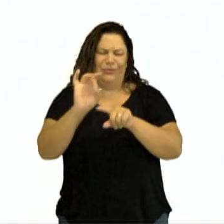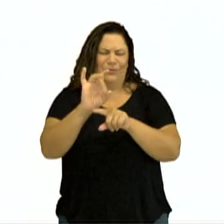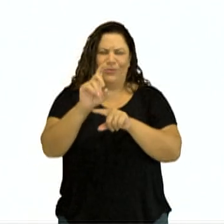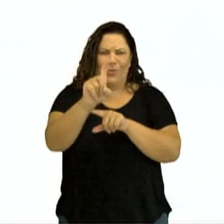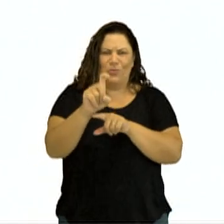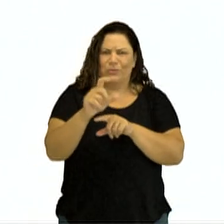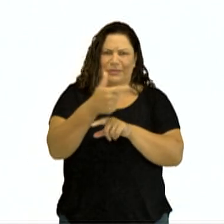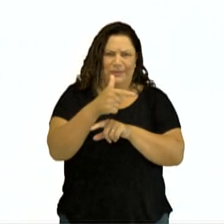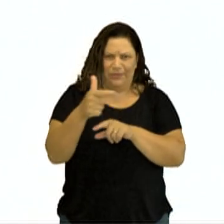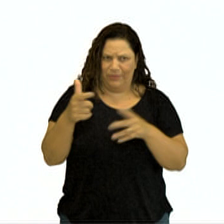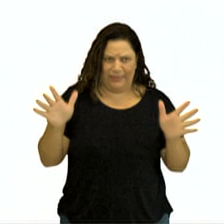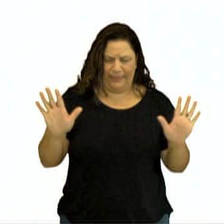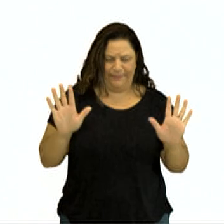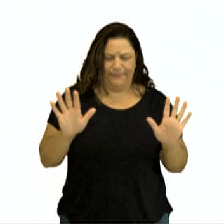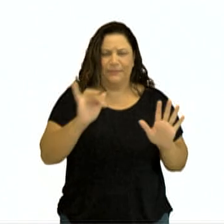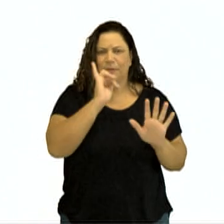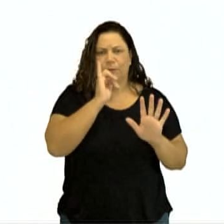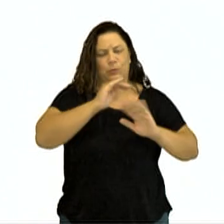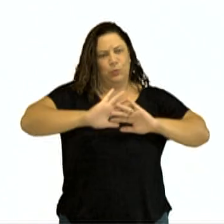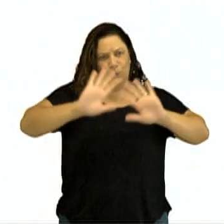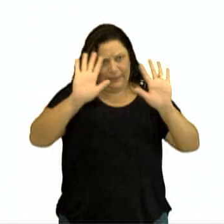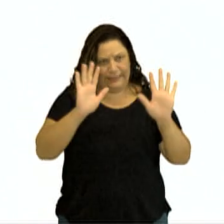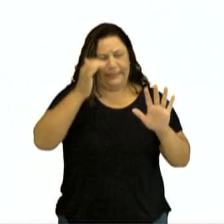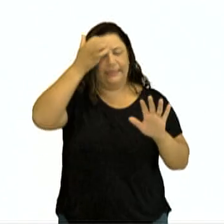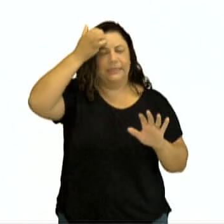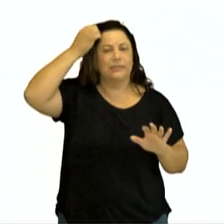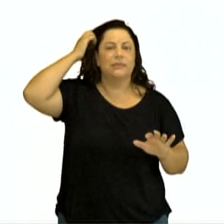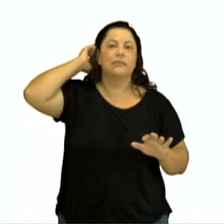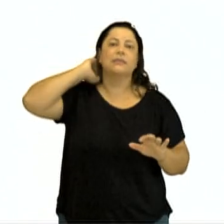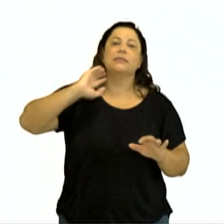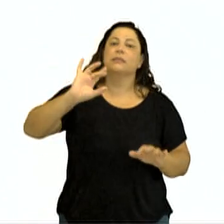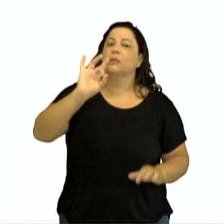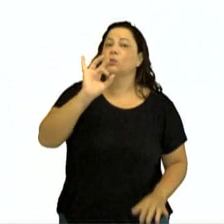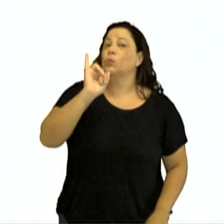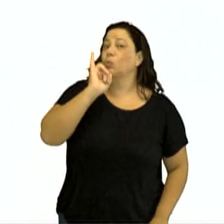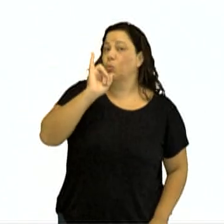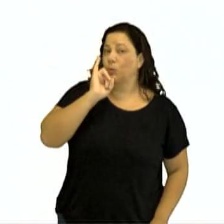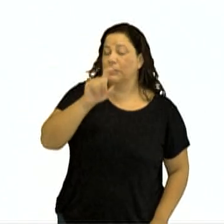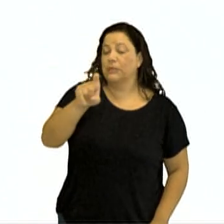não tem. O elemento químico X, que é uma analogia, um exemplo,